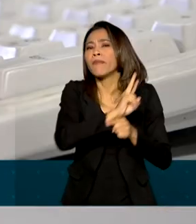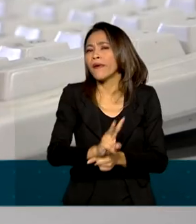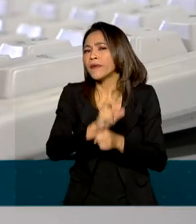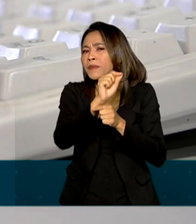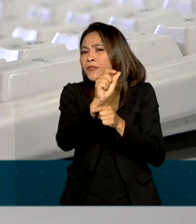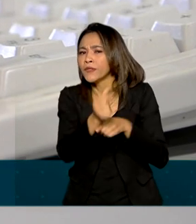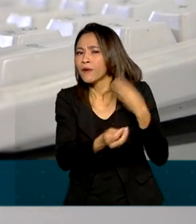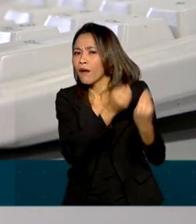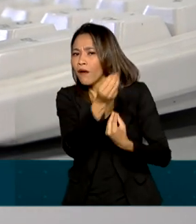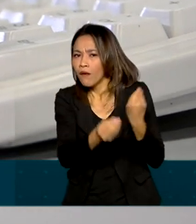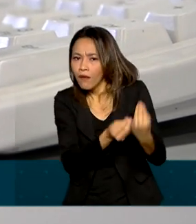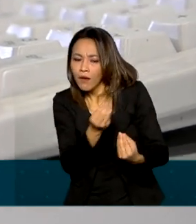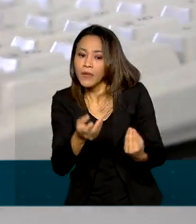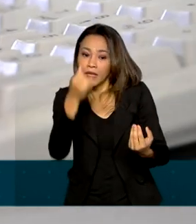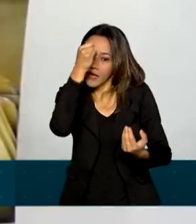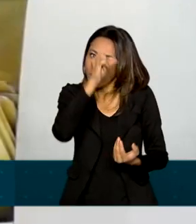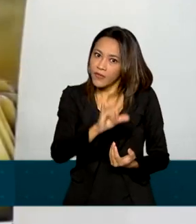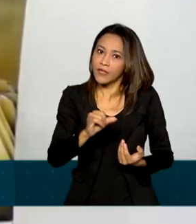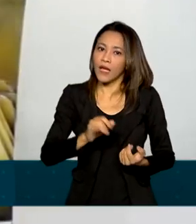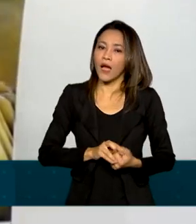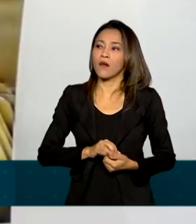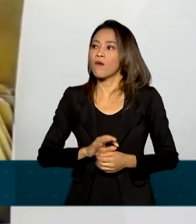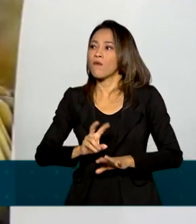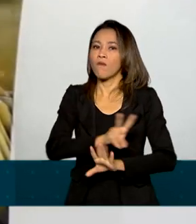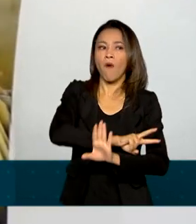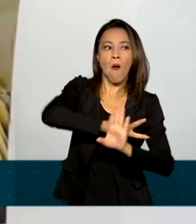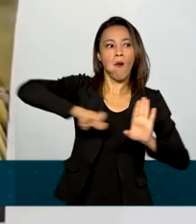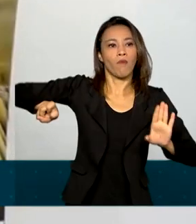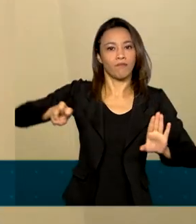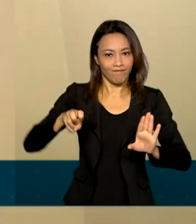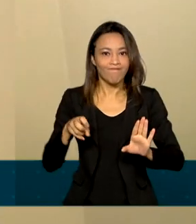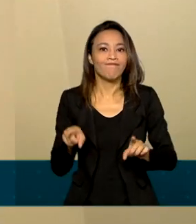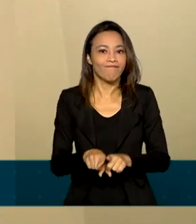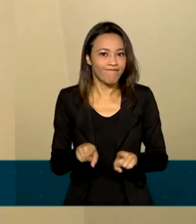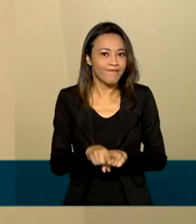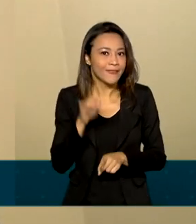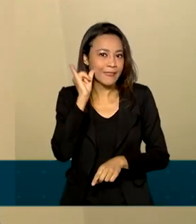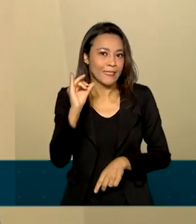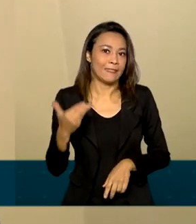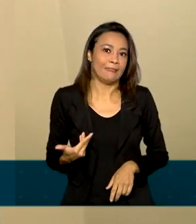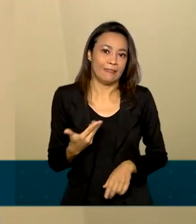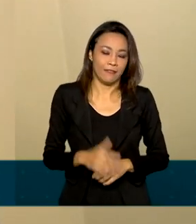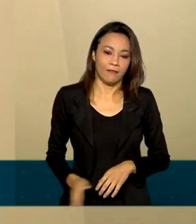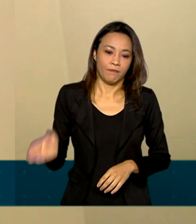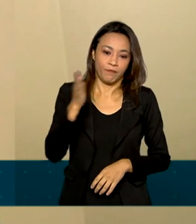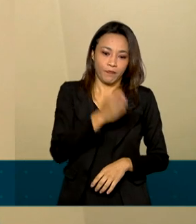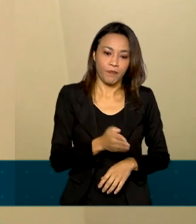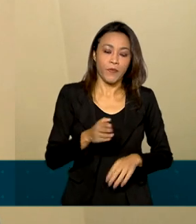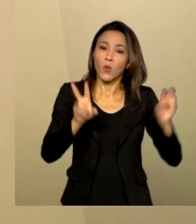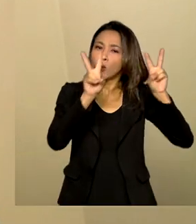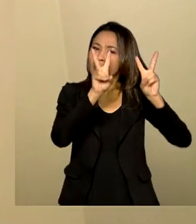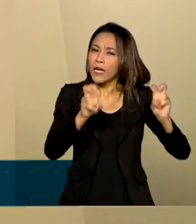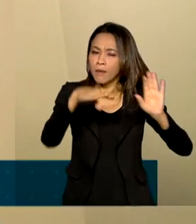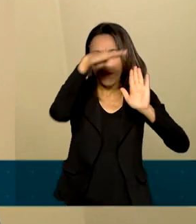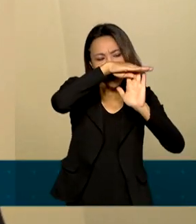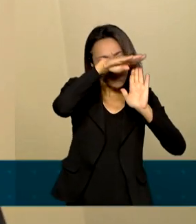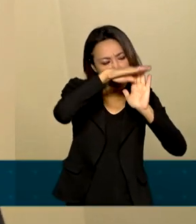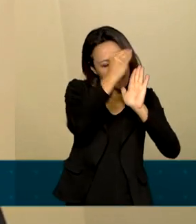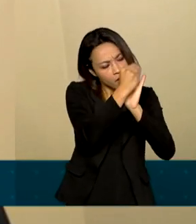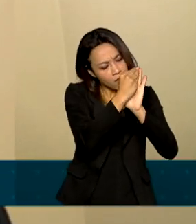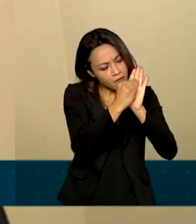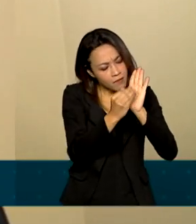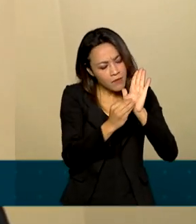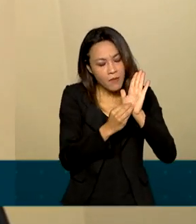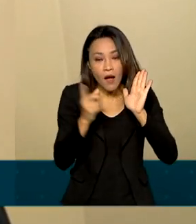de alertar como evitar golpes no sistema financeiro. O conteúdo foi desenvolvido em uma parceria com o